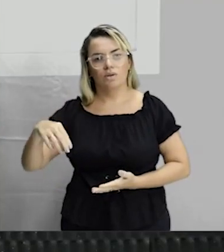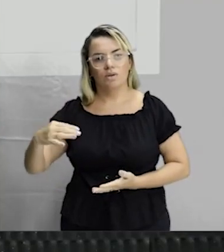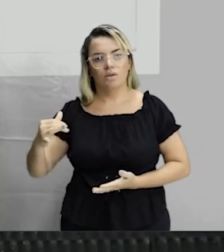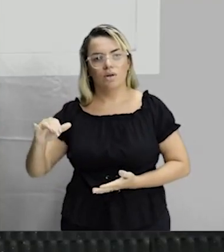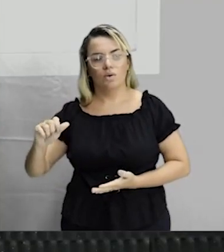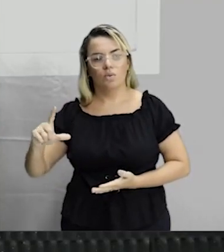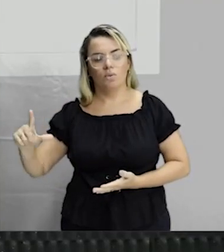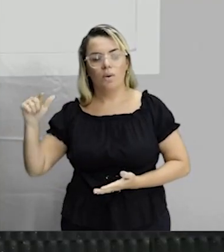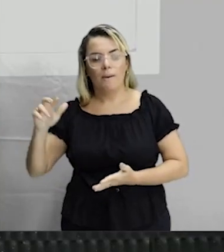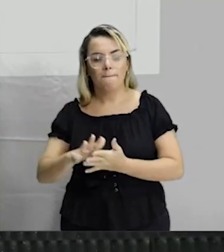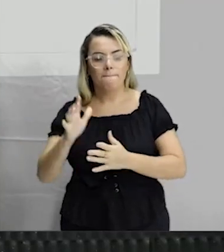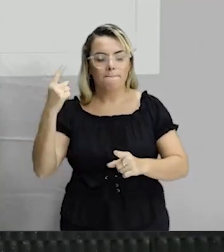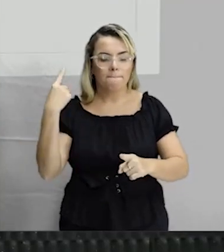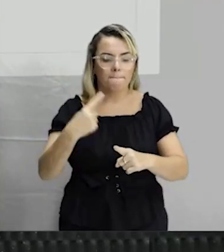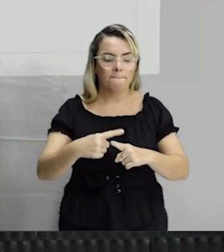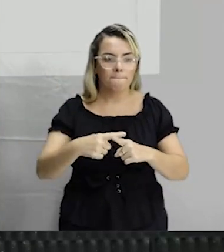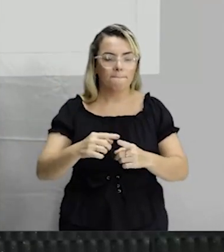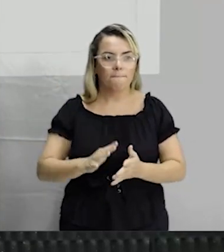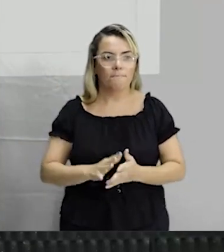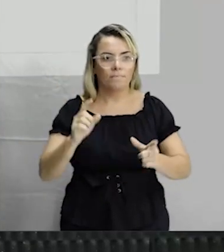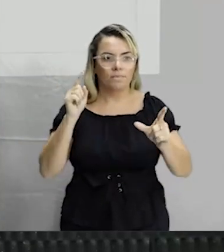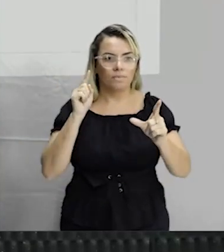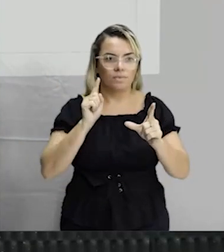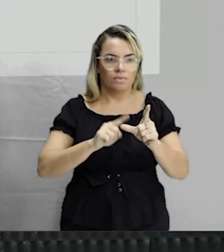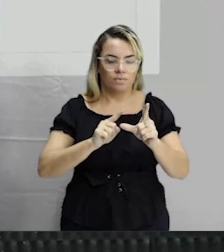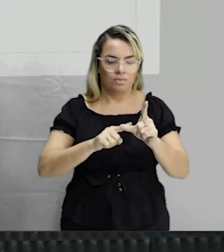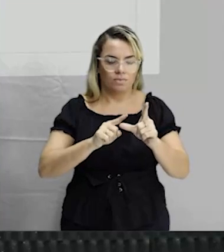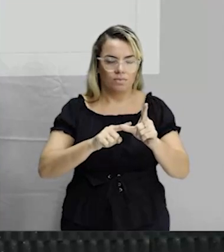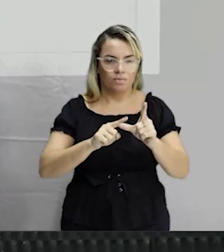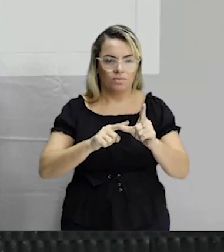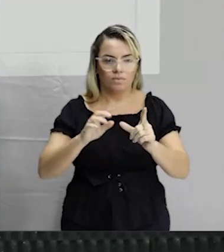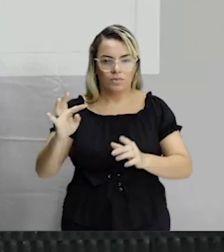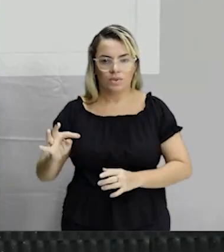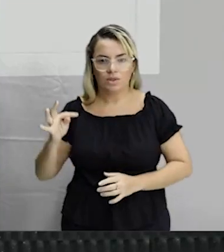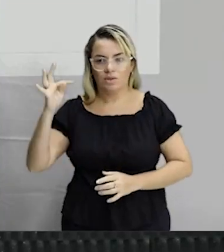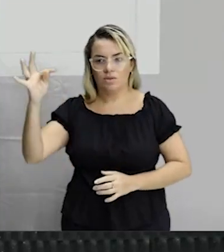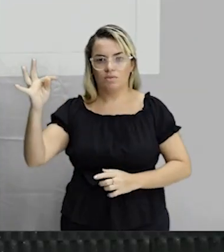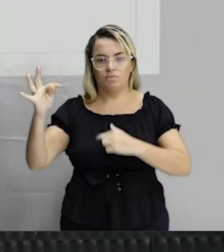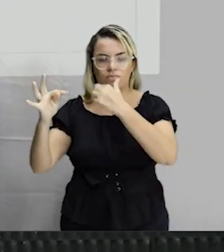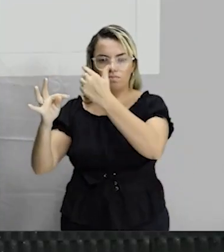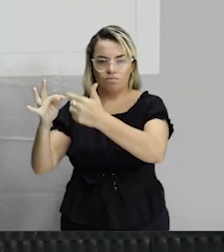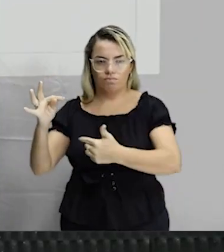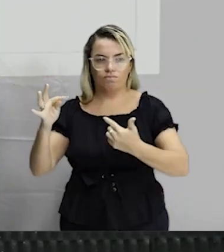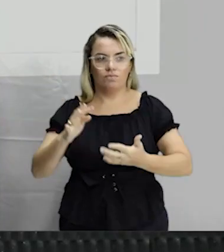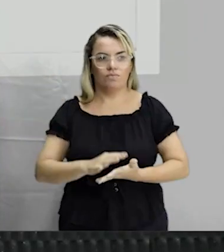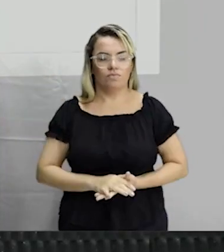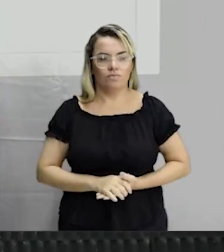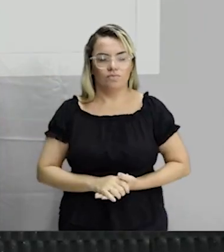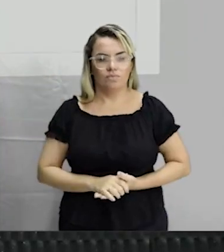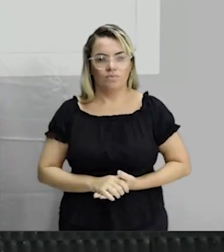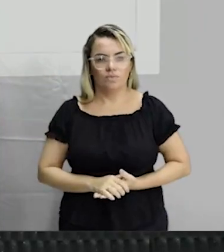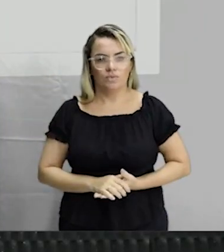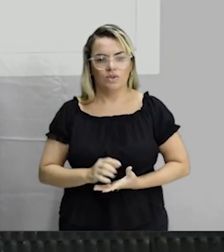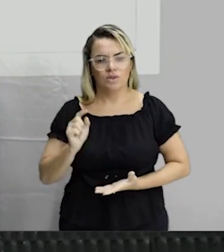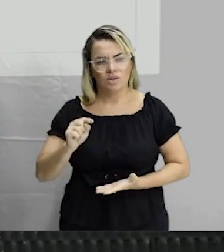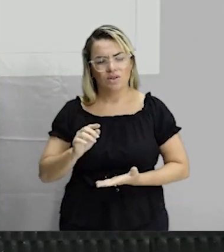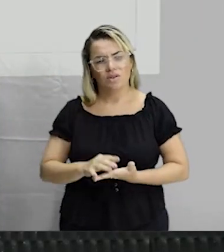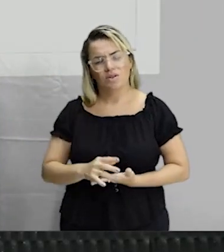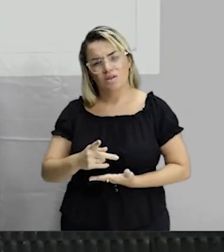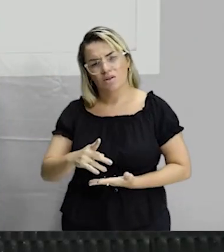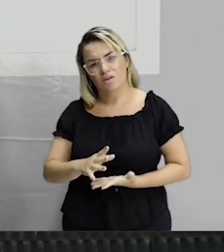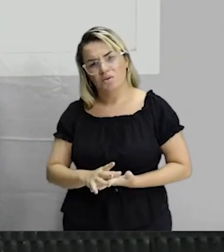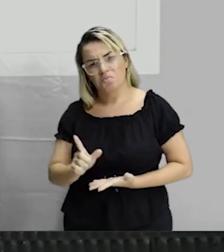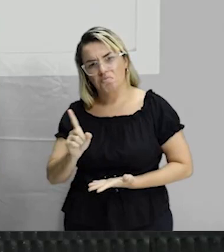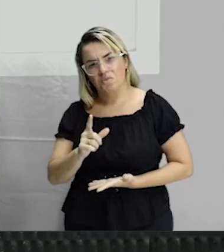exponencial? Porque a minha incógnita, ela está no expoente, né? E se você não